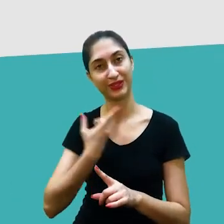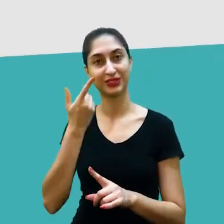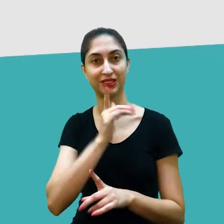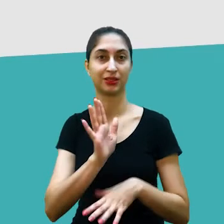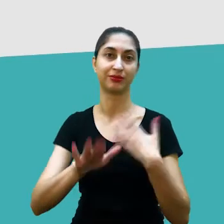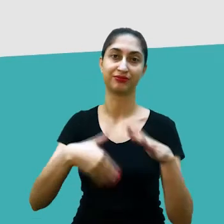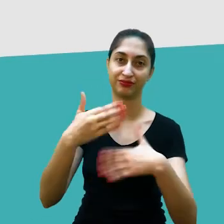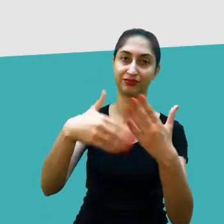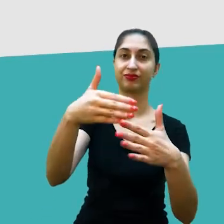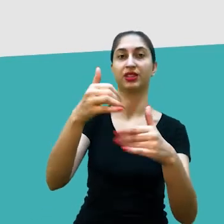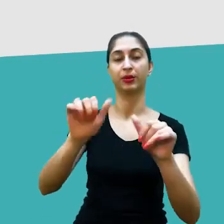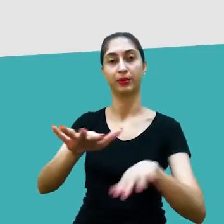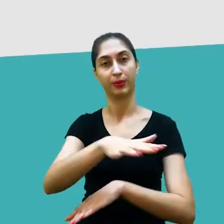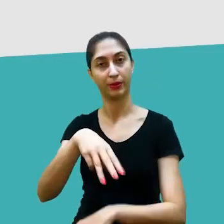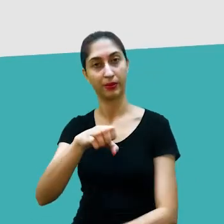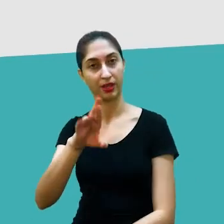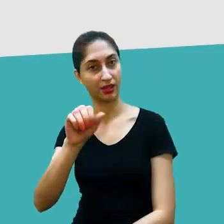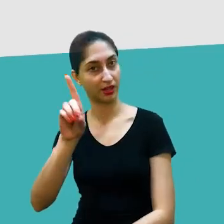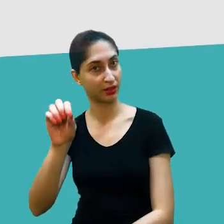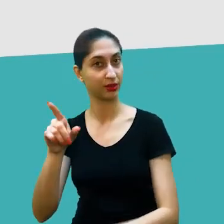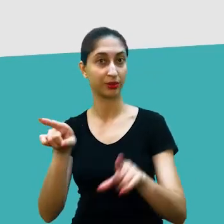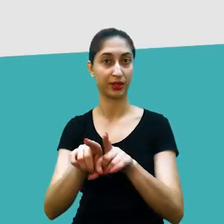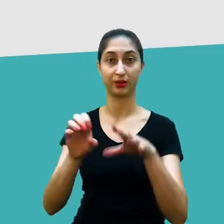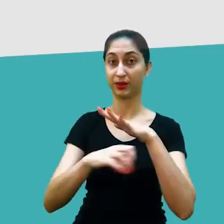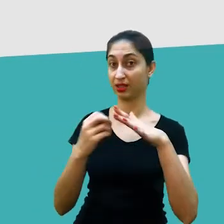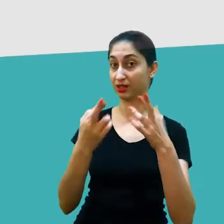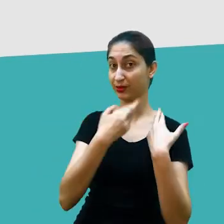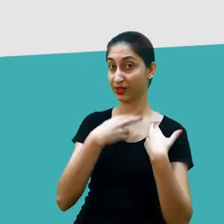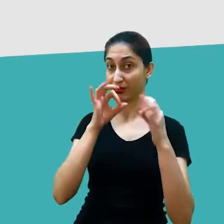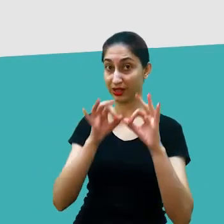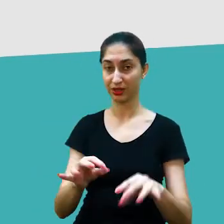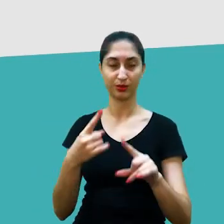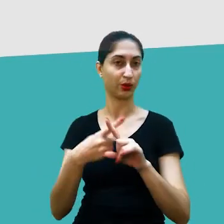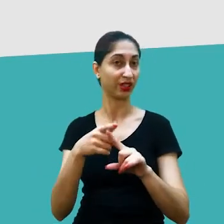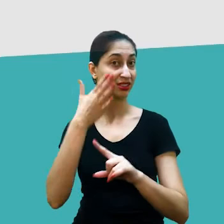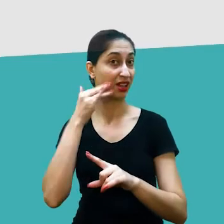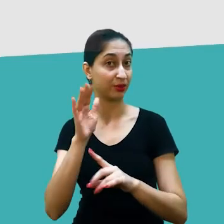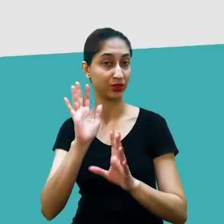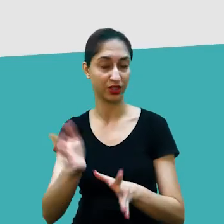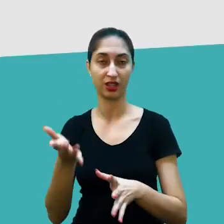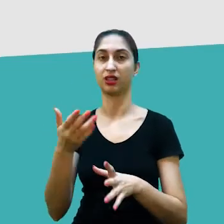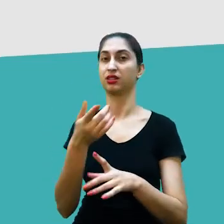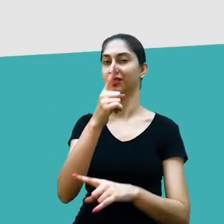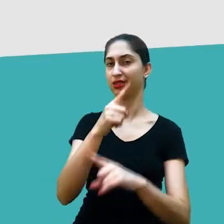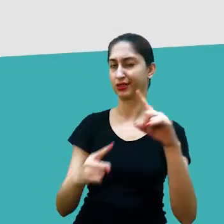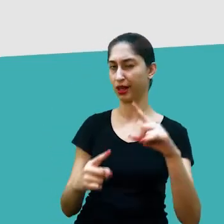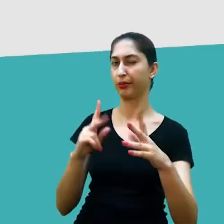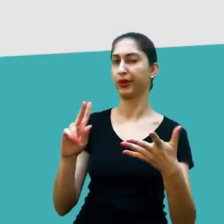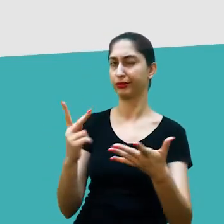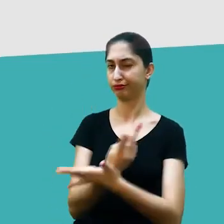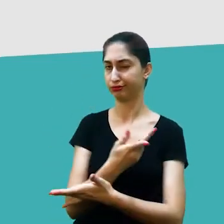mercado mais consciente, empresas responsáveis de verdade, né, porque sabem o tal cancelamento, o